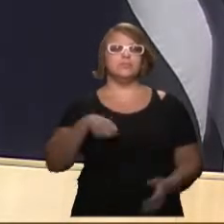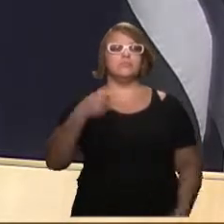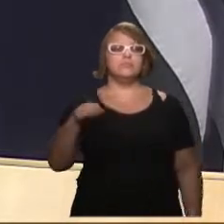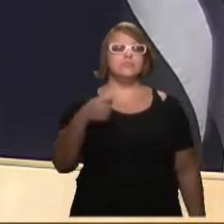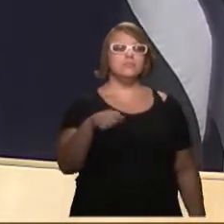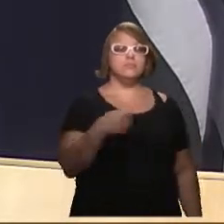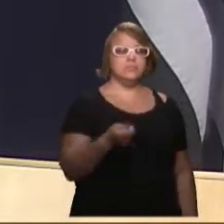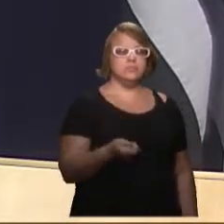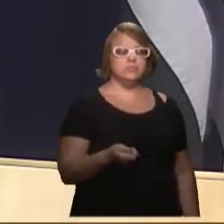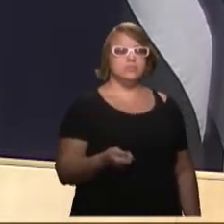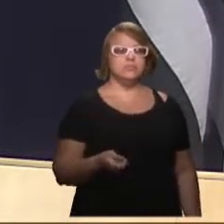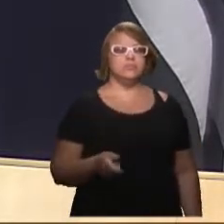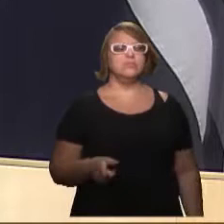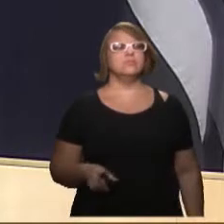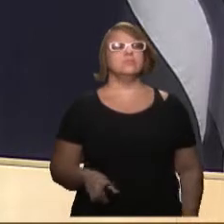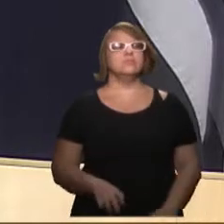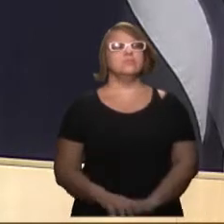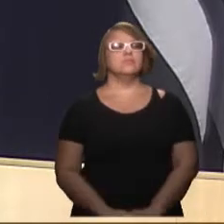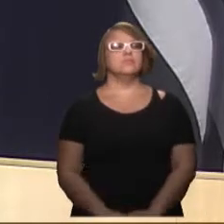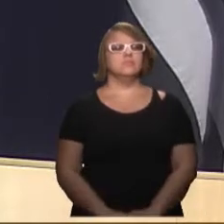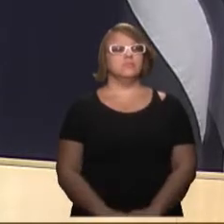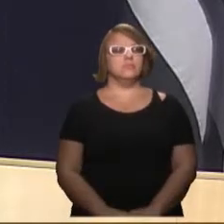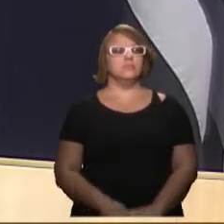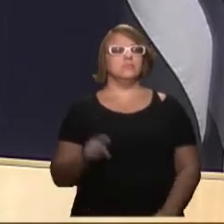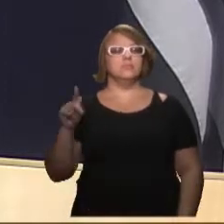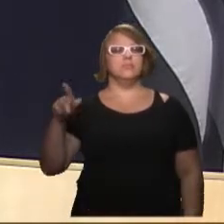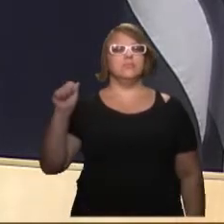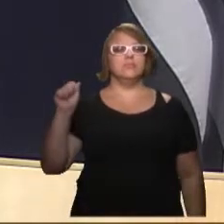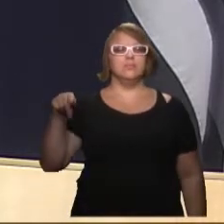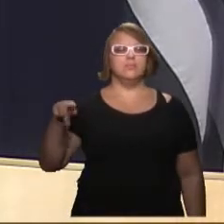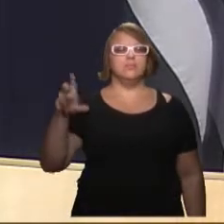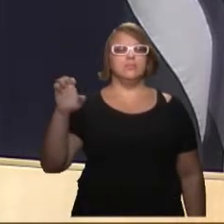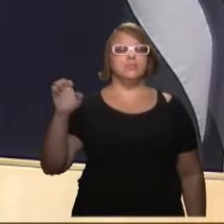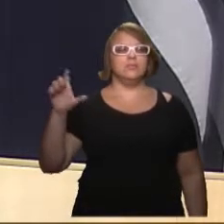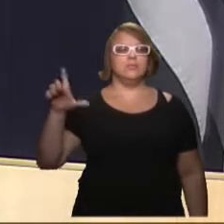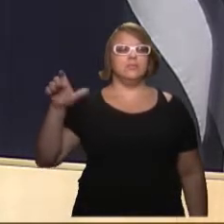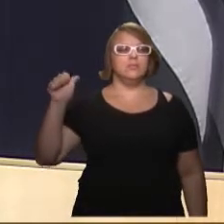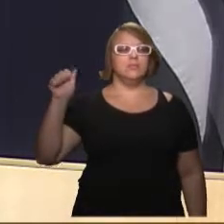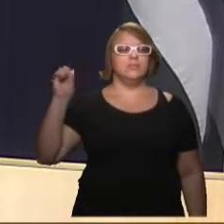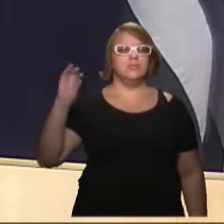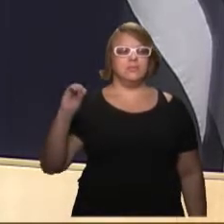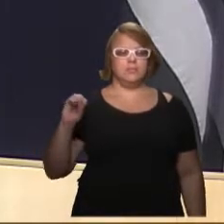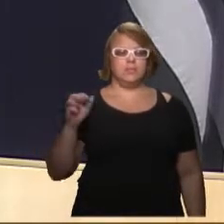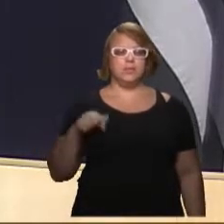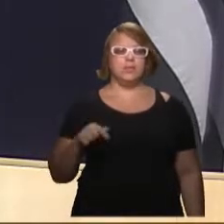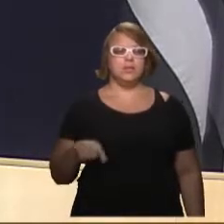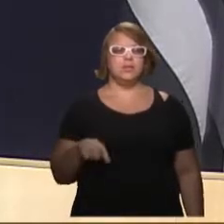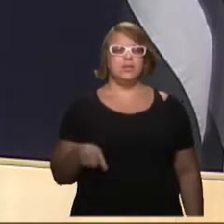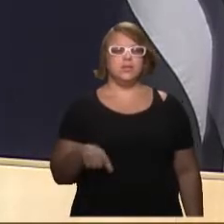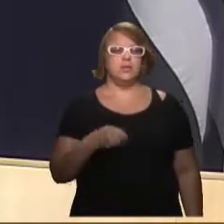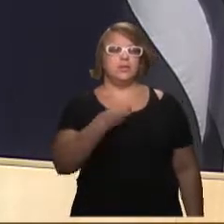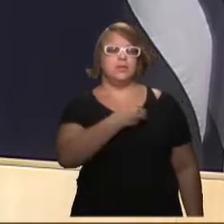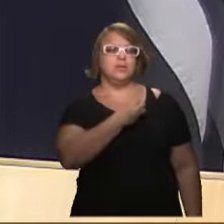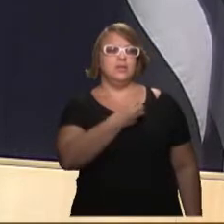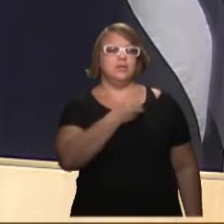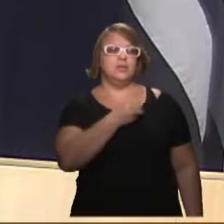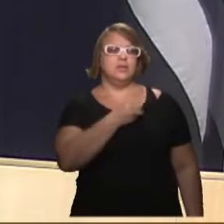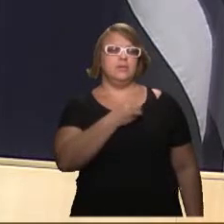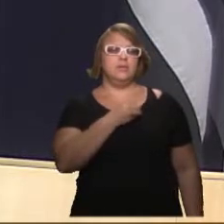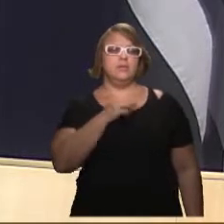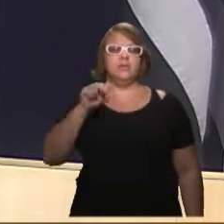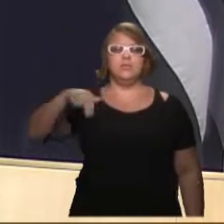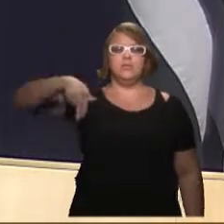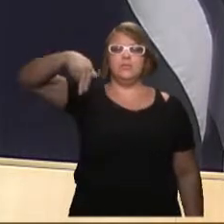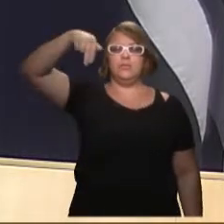nordeste, a região mais periférica, você sabe o que é pobreza. Vossa Excelência sabe que 50% da população